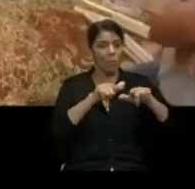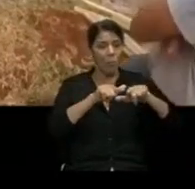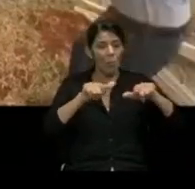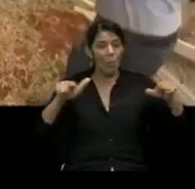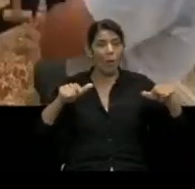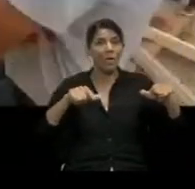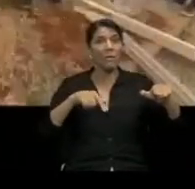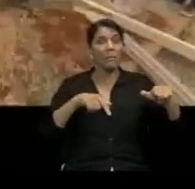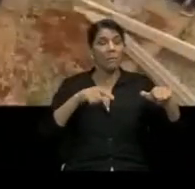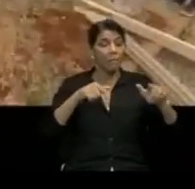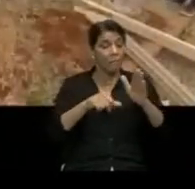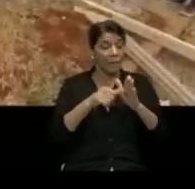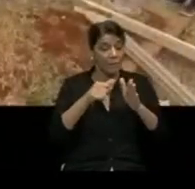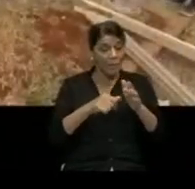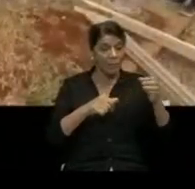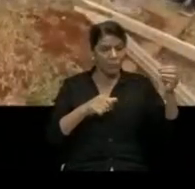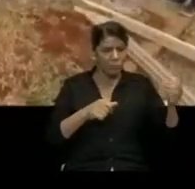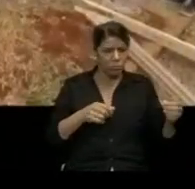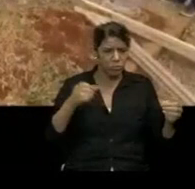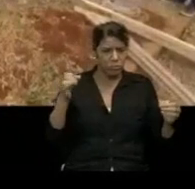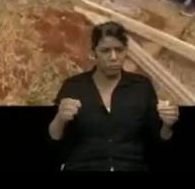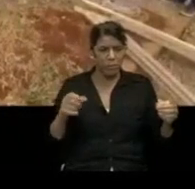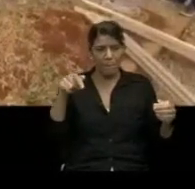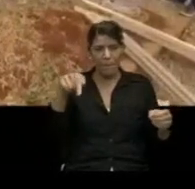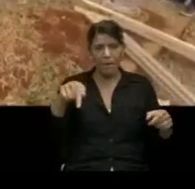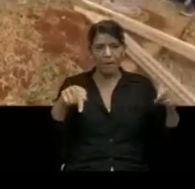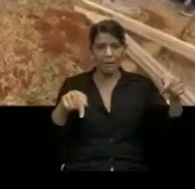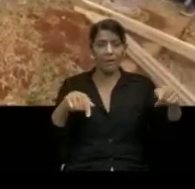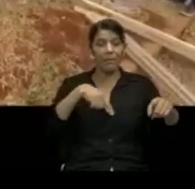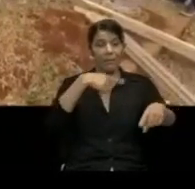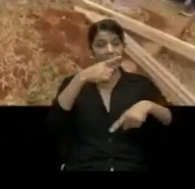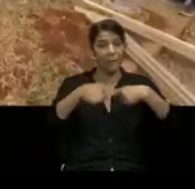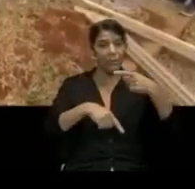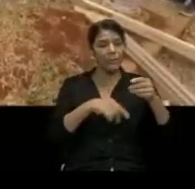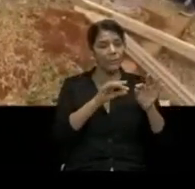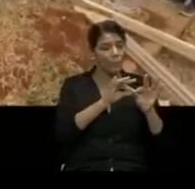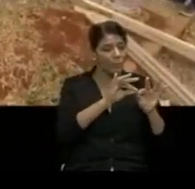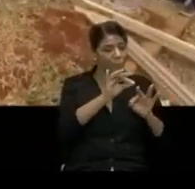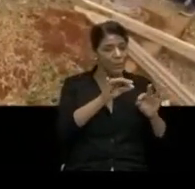os piquetes no chão, eu começo a tirar o nível.